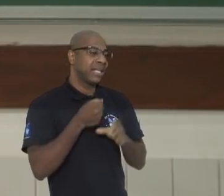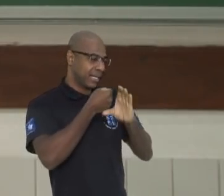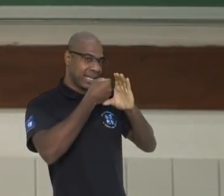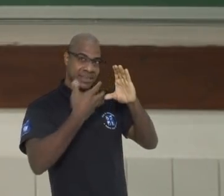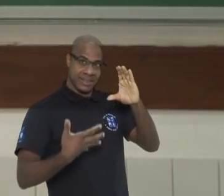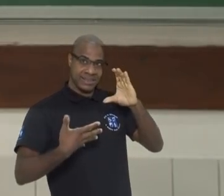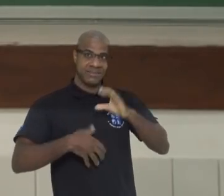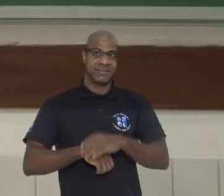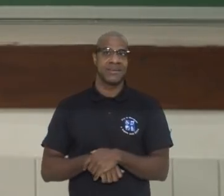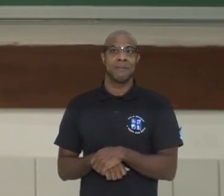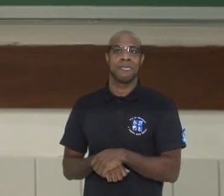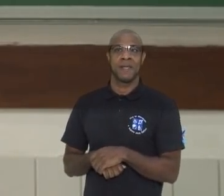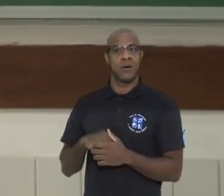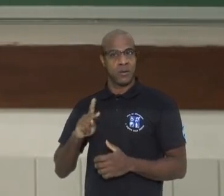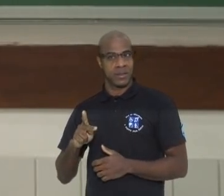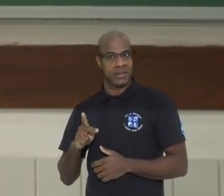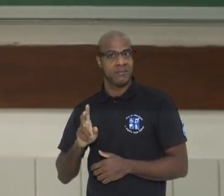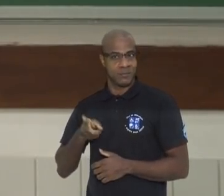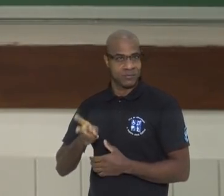Ok? Vamos continuar?